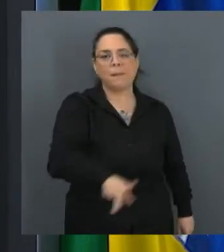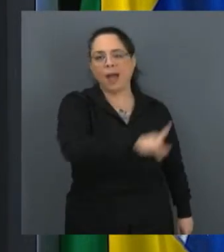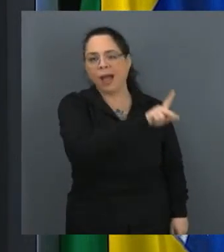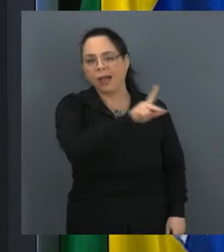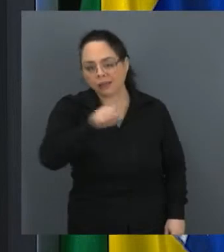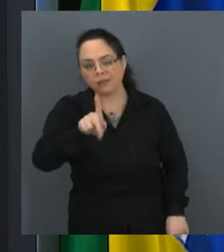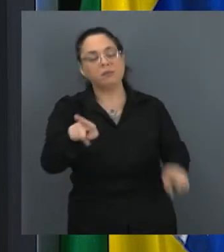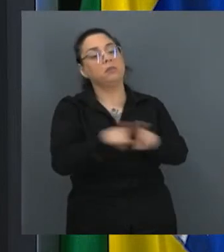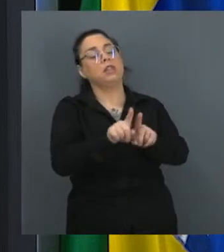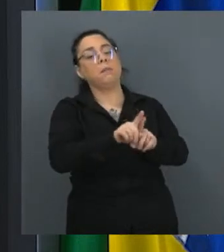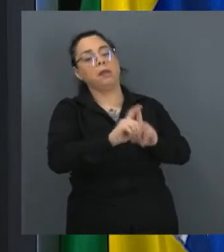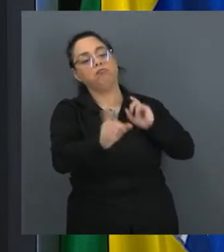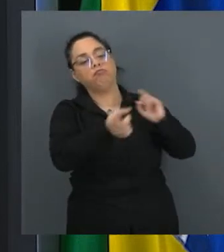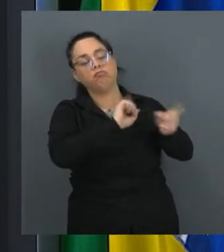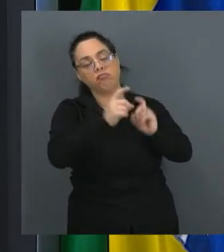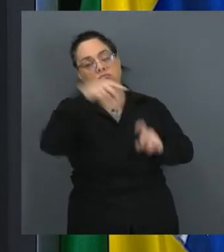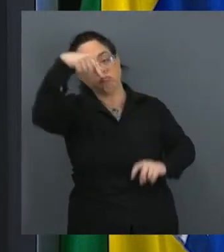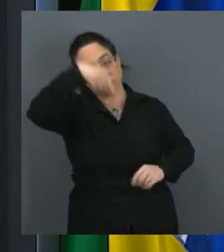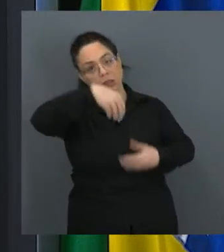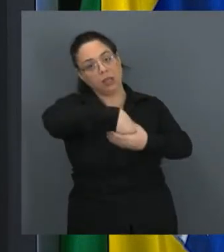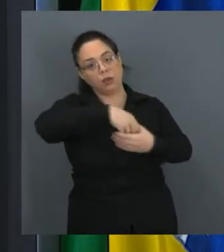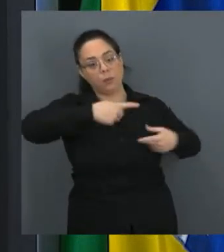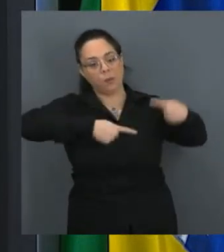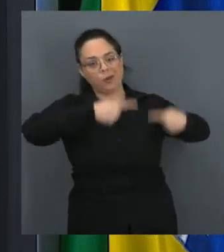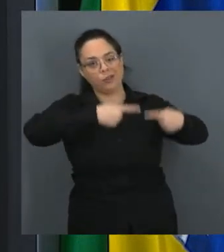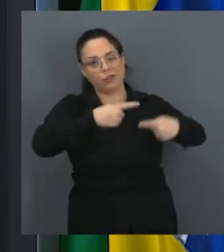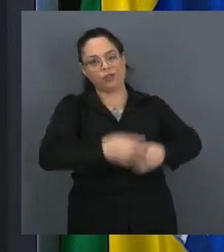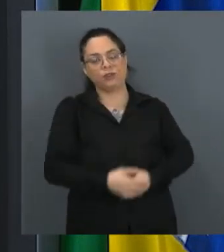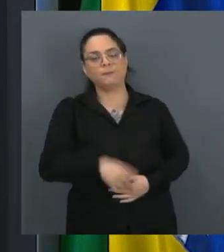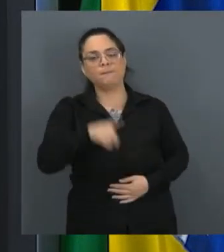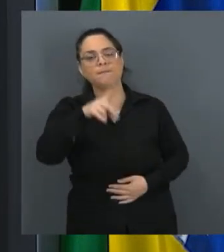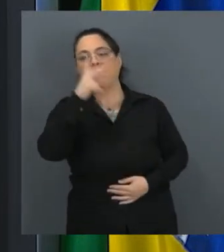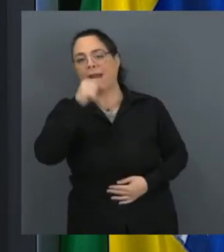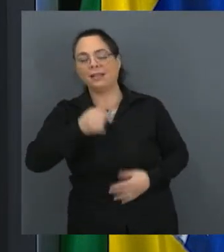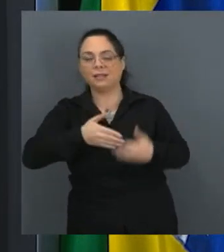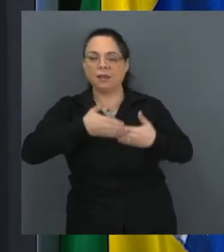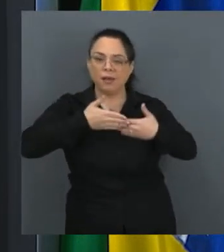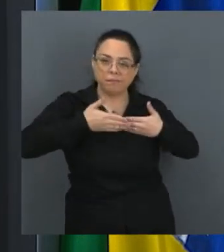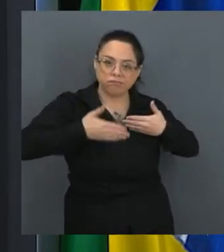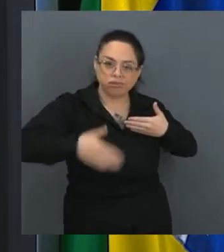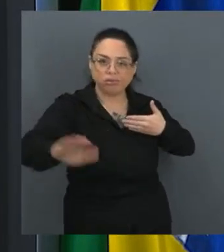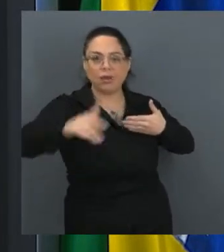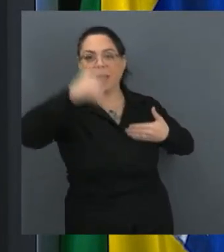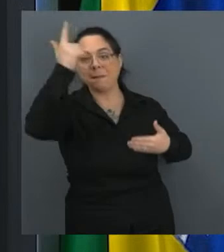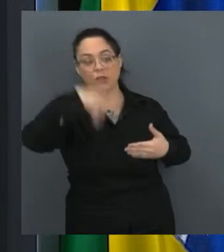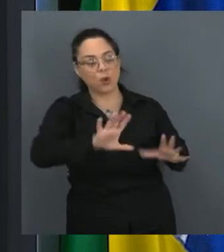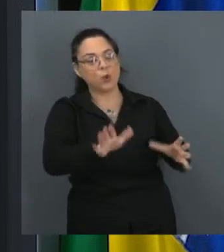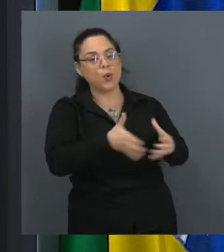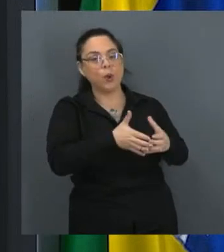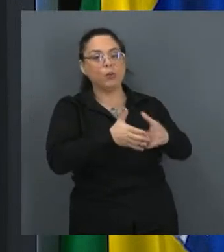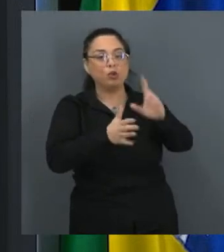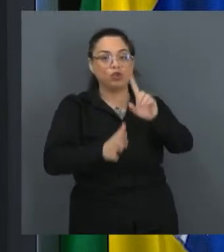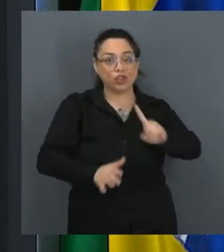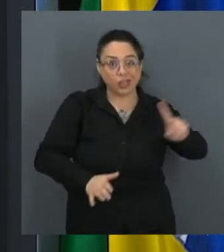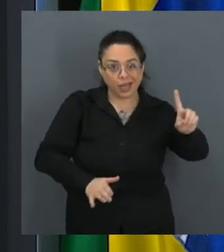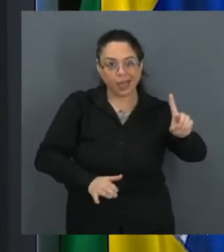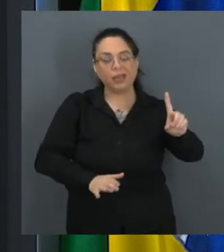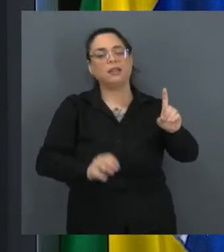até parlamentares. Teve início uma verdadeira caçada a quem é de direita, a quem é